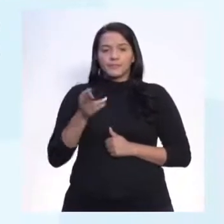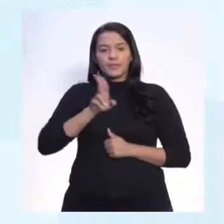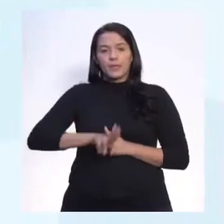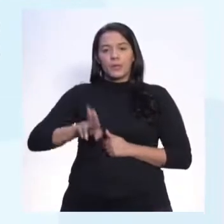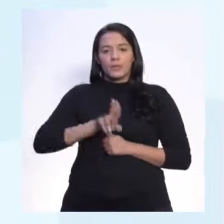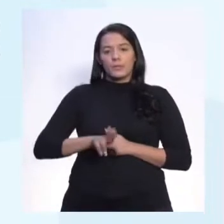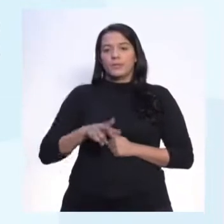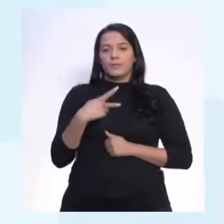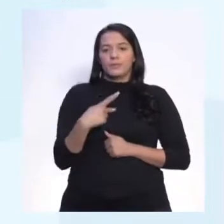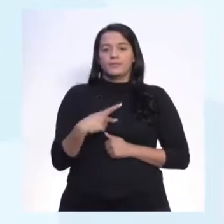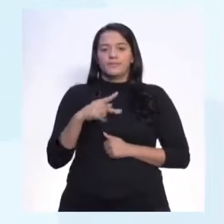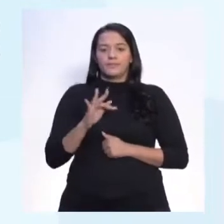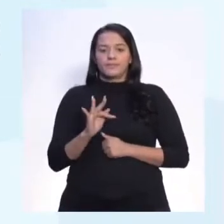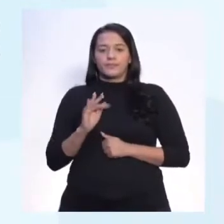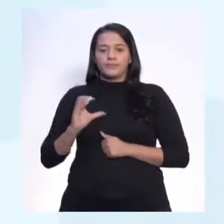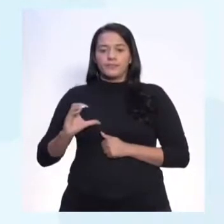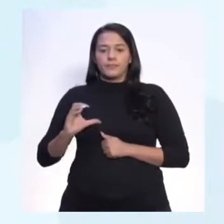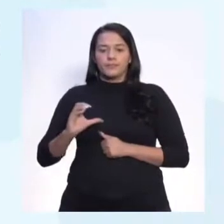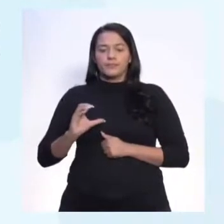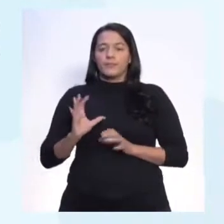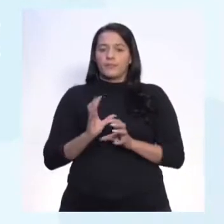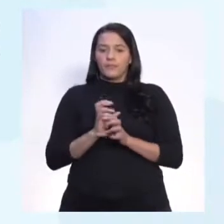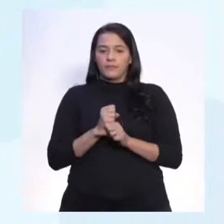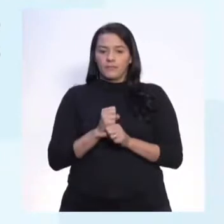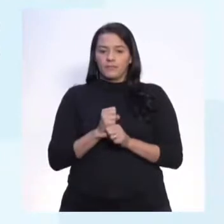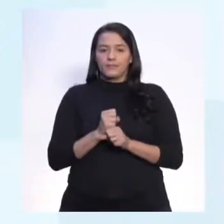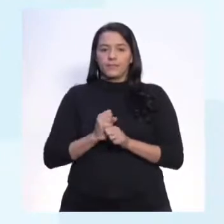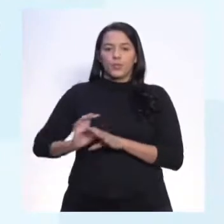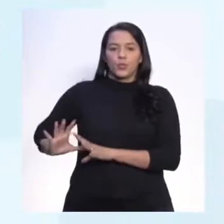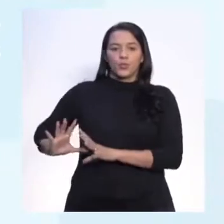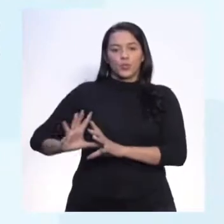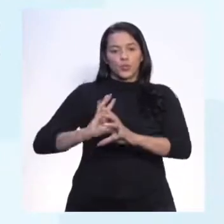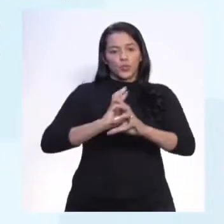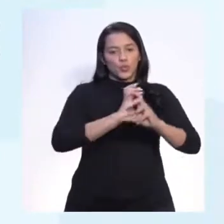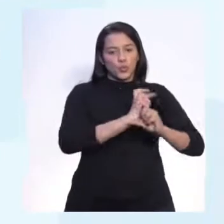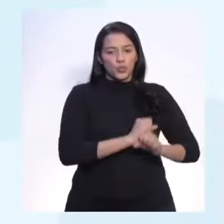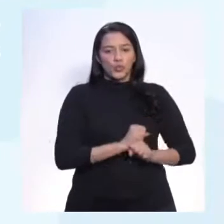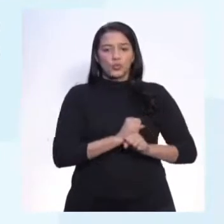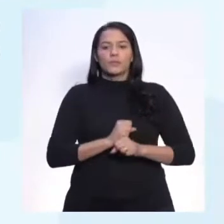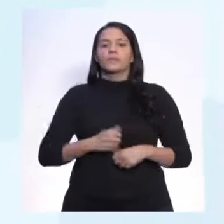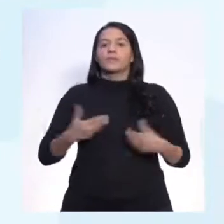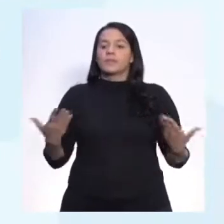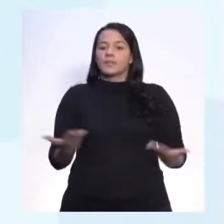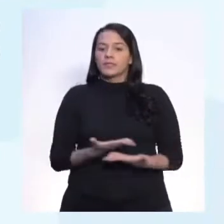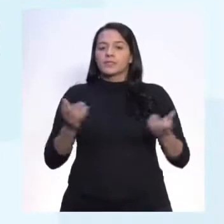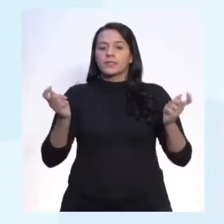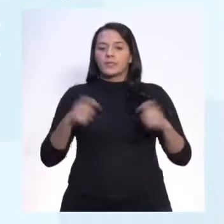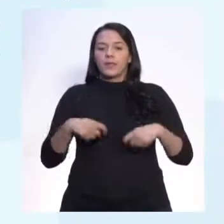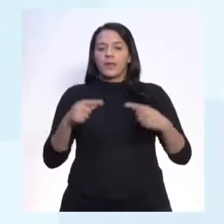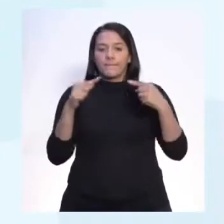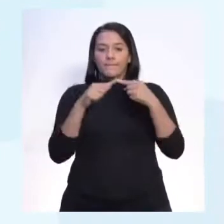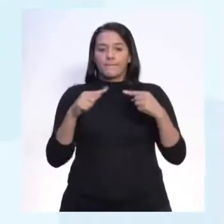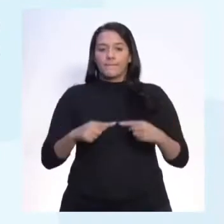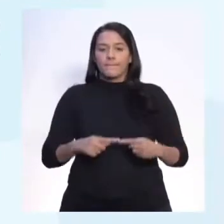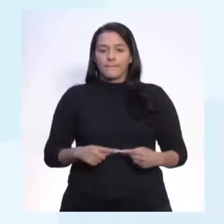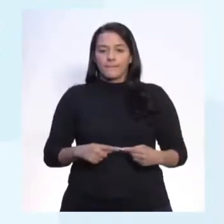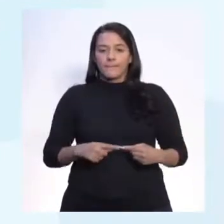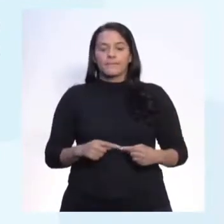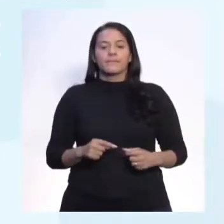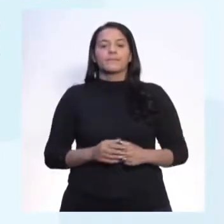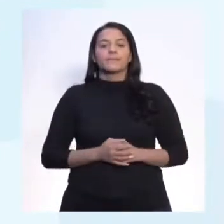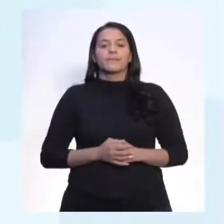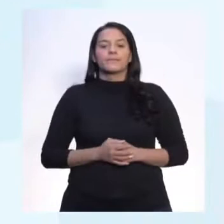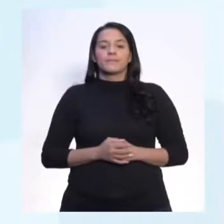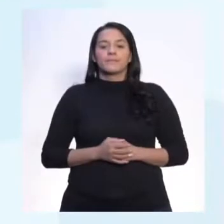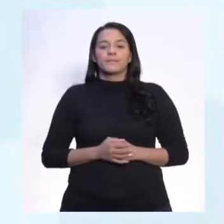princípio fundamental da contagem para calcular o total de possibilidades de combinação.